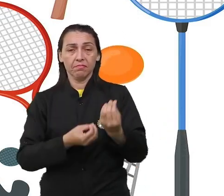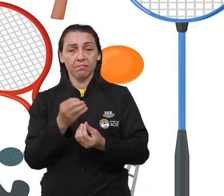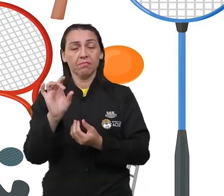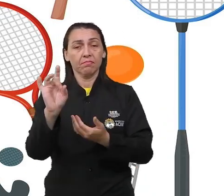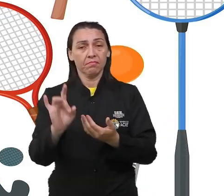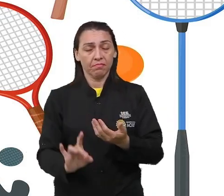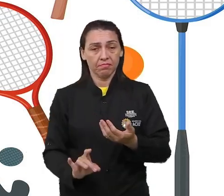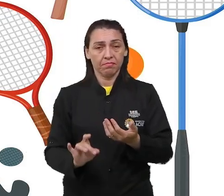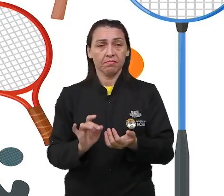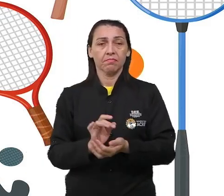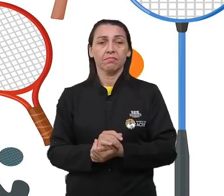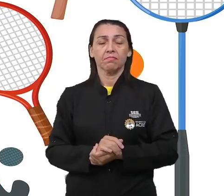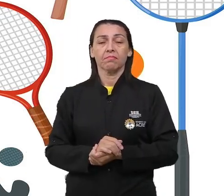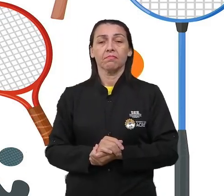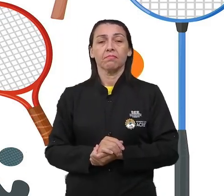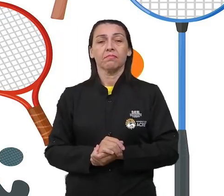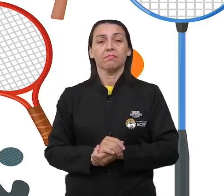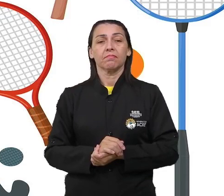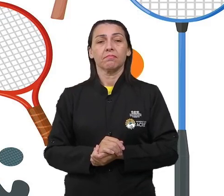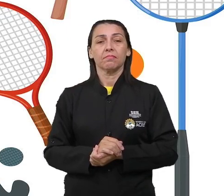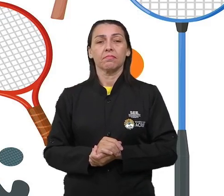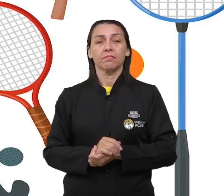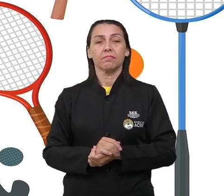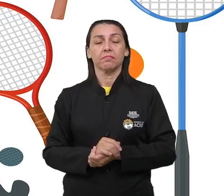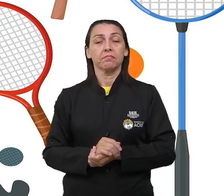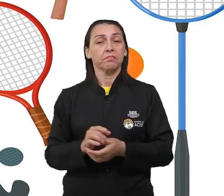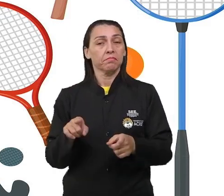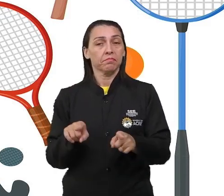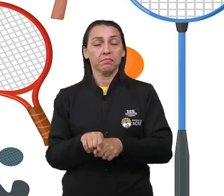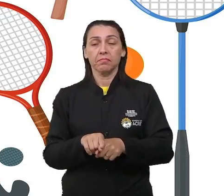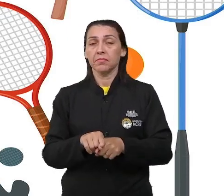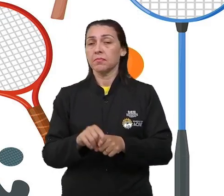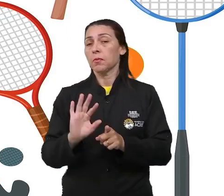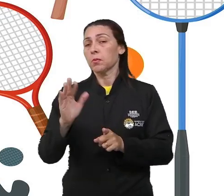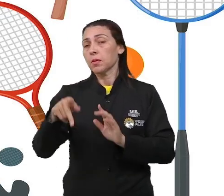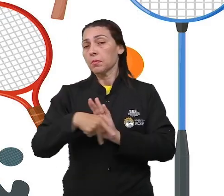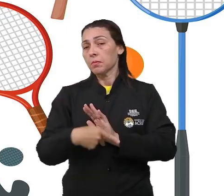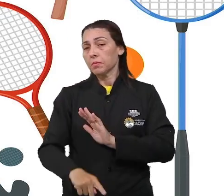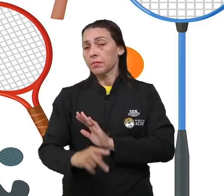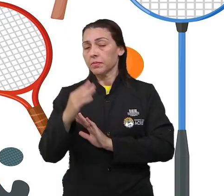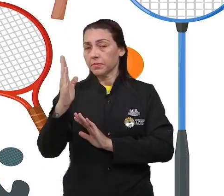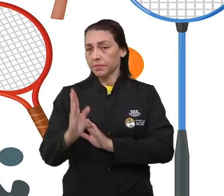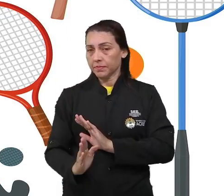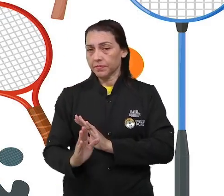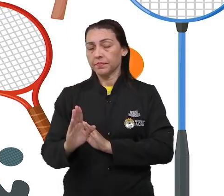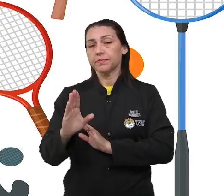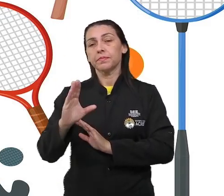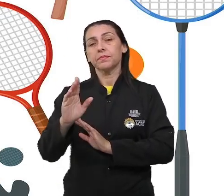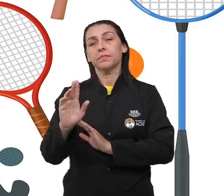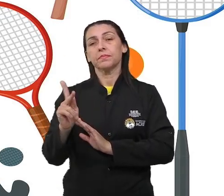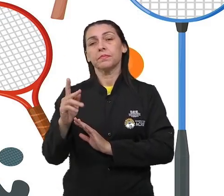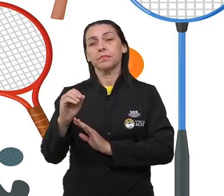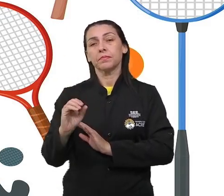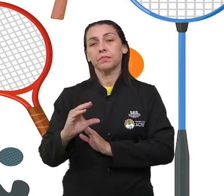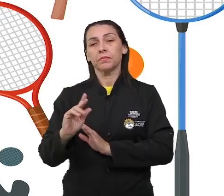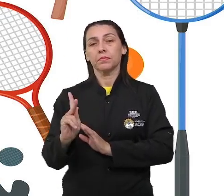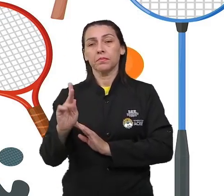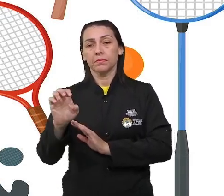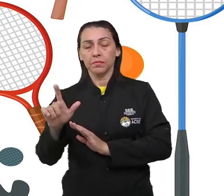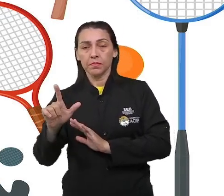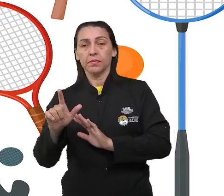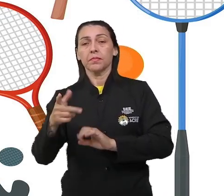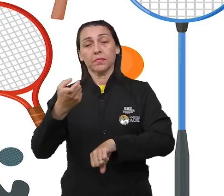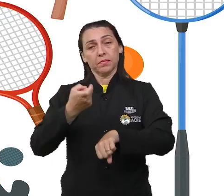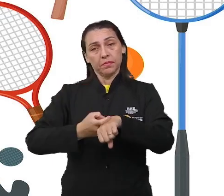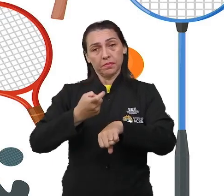cada um deles. Vimos também até os que não são tão comuns aqui no Brasil, como o hockey, que é jogado no gelo,